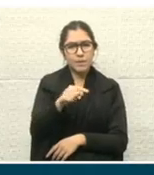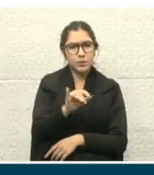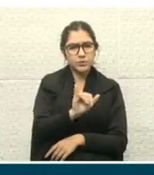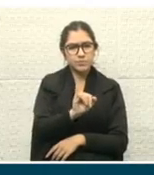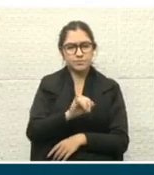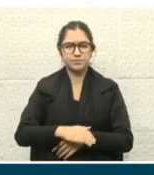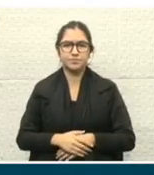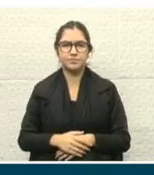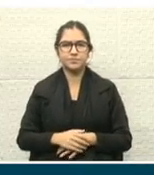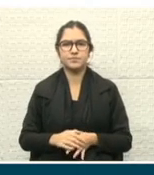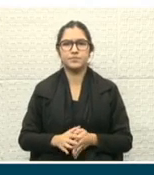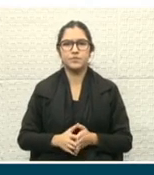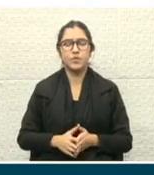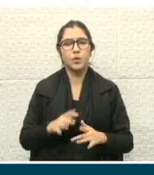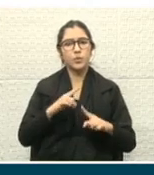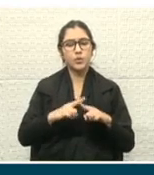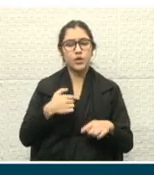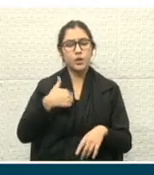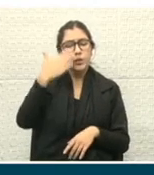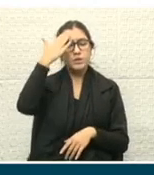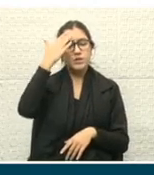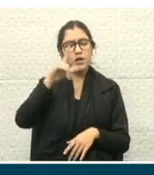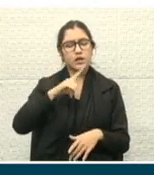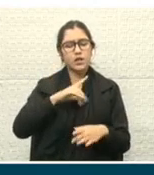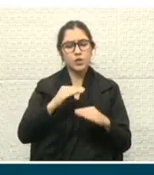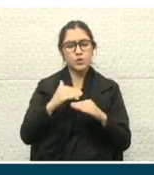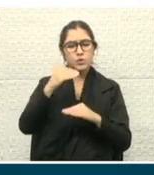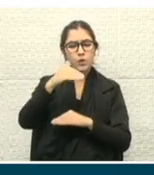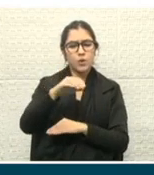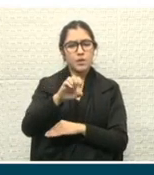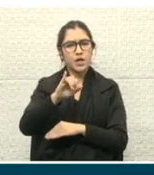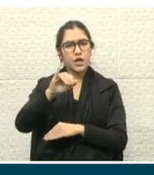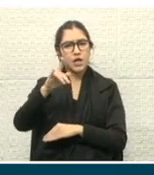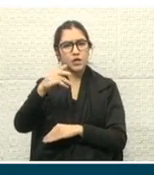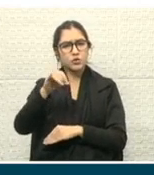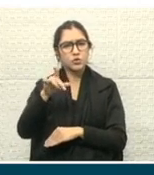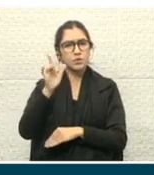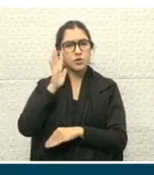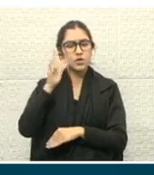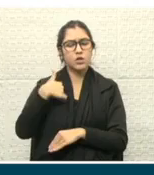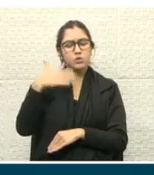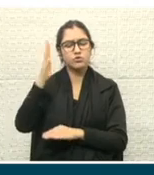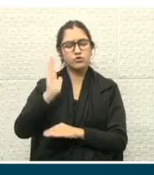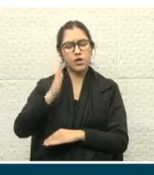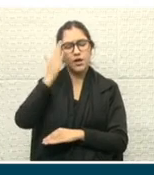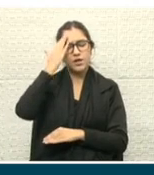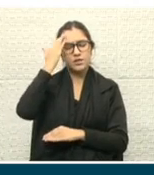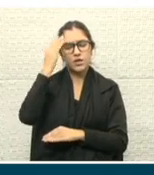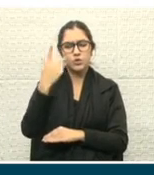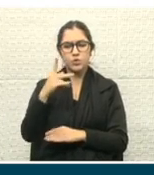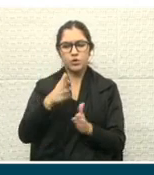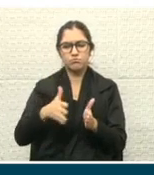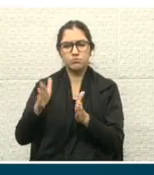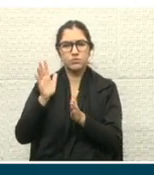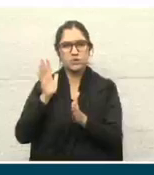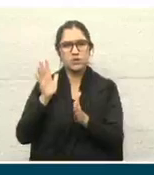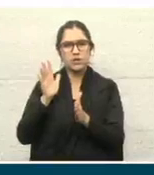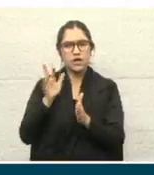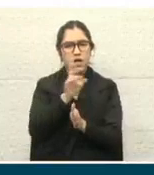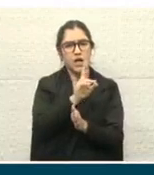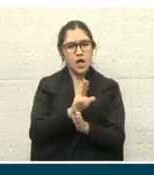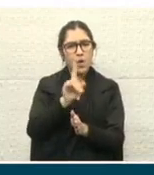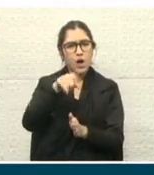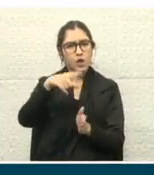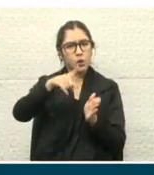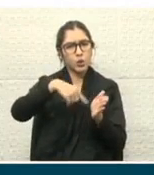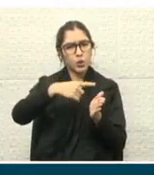i. Porque eu sei que ele está sobre o eixo imaginário, então eu já sei que a sua parte imaginária, a sua parte real